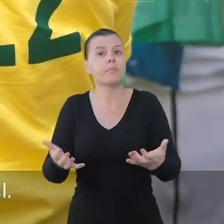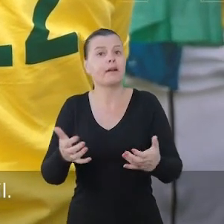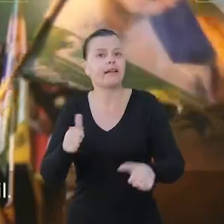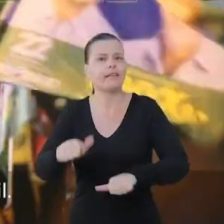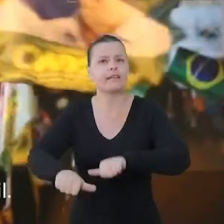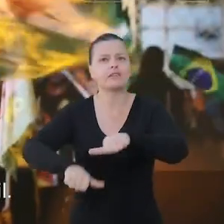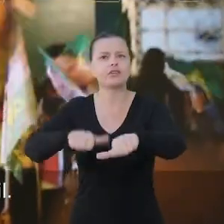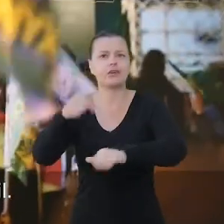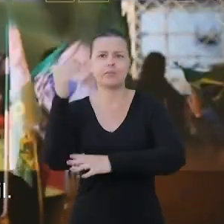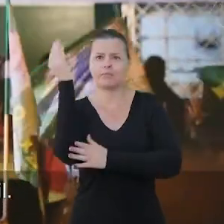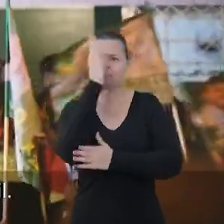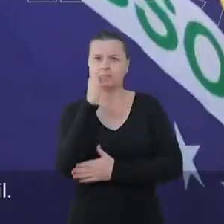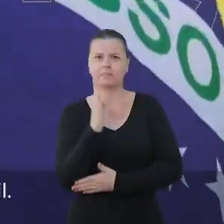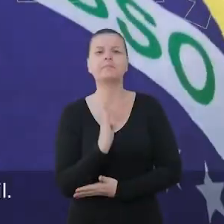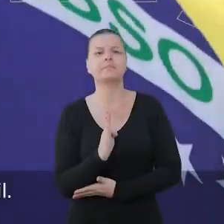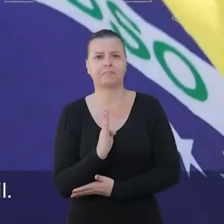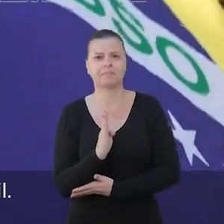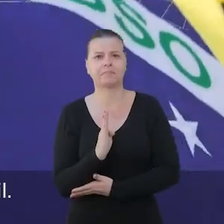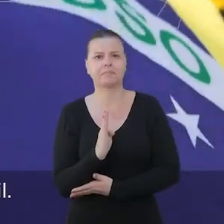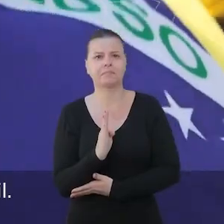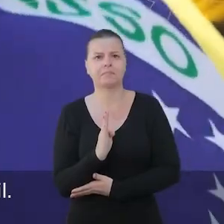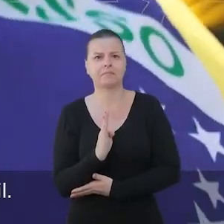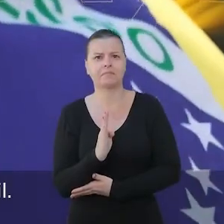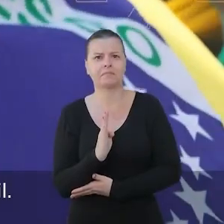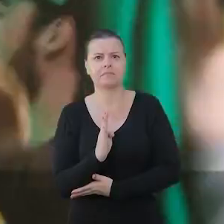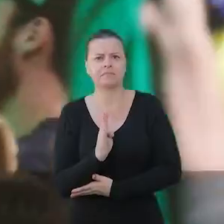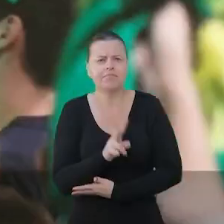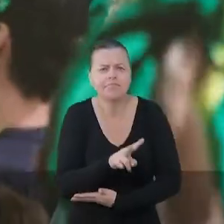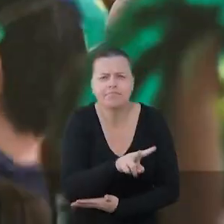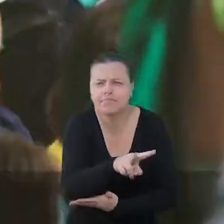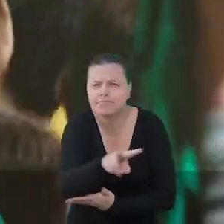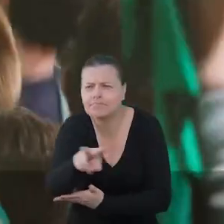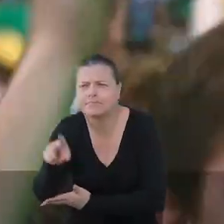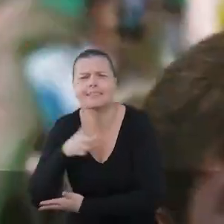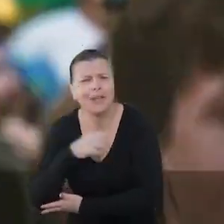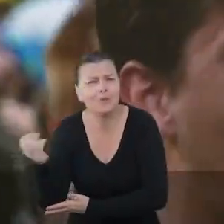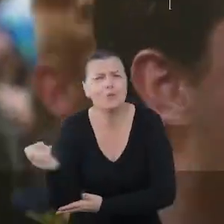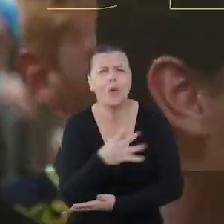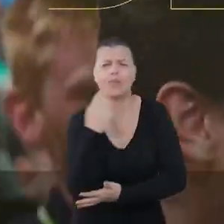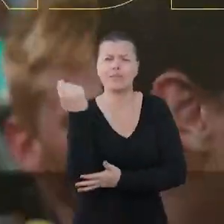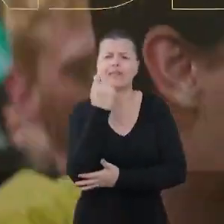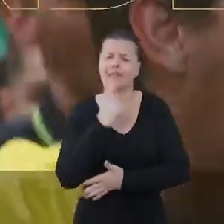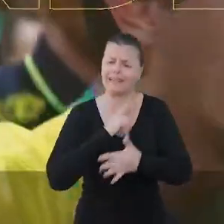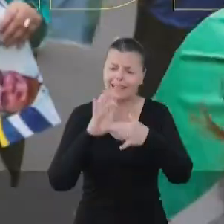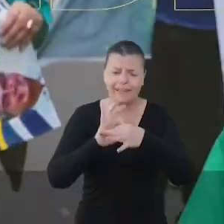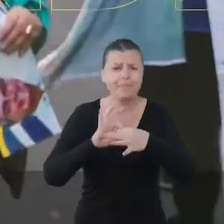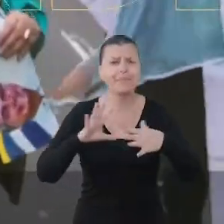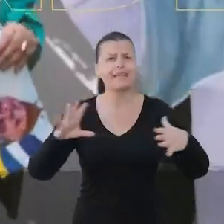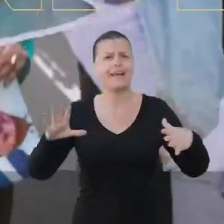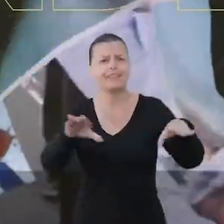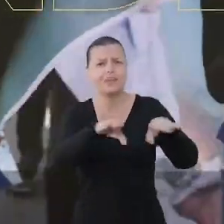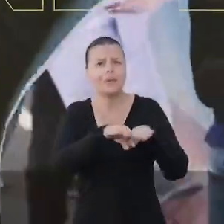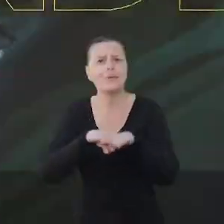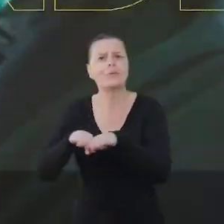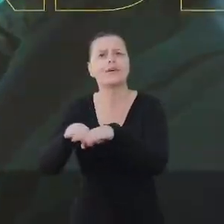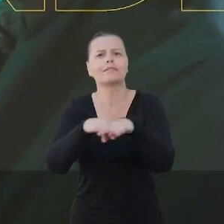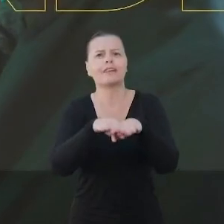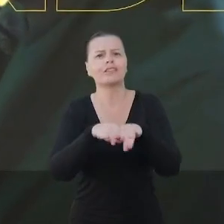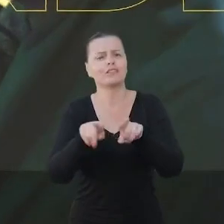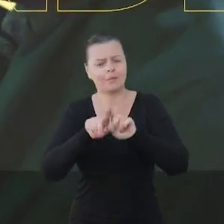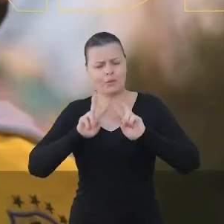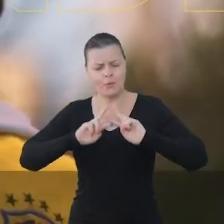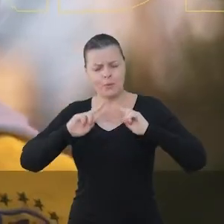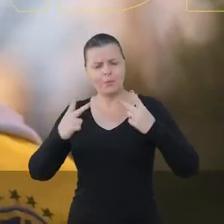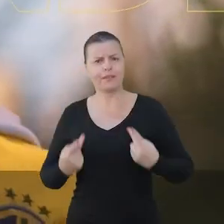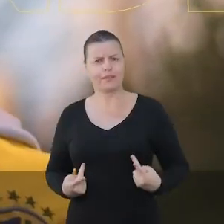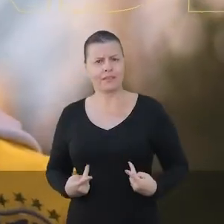lado com a transformação do Brasil. Há um novo Rio Grande no horizonte, com liberdade,